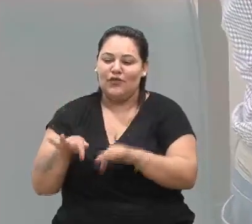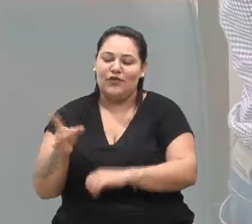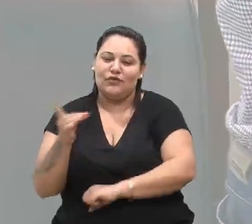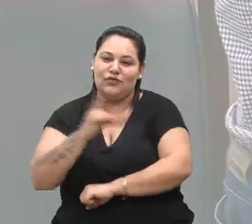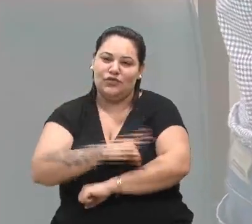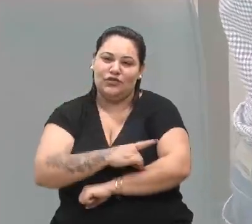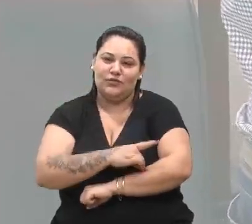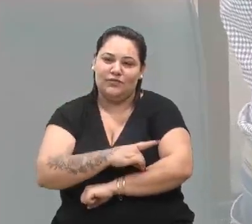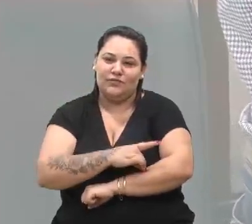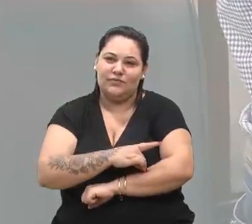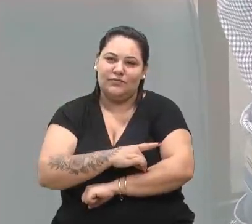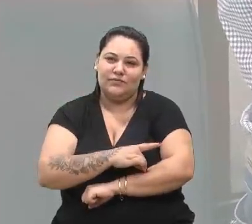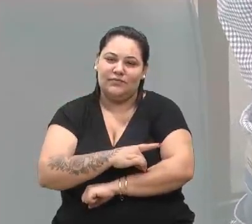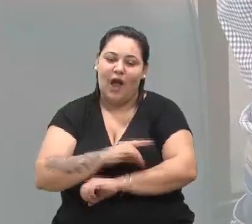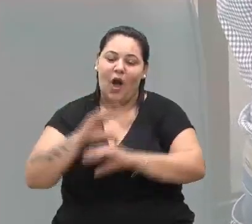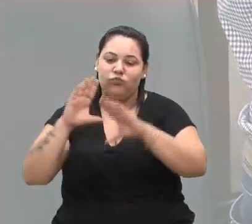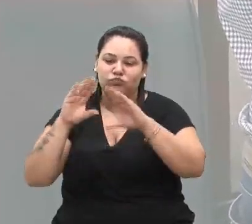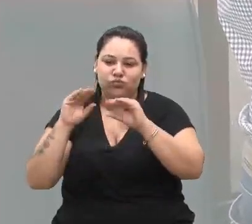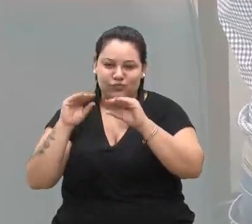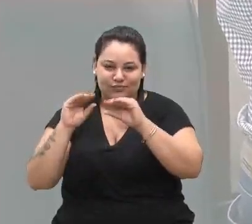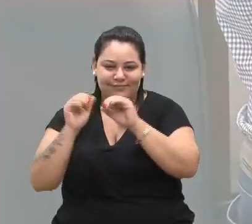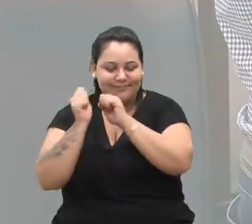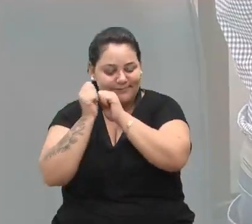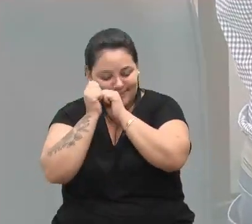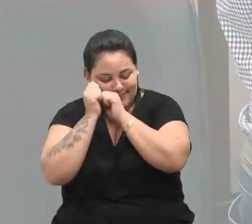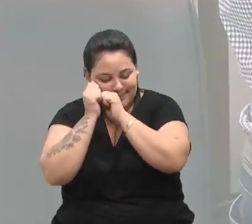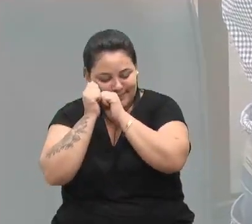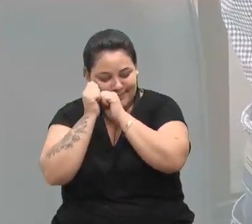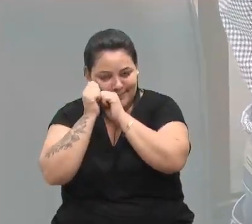o travesseiro que nos comove para o